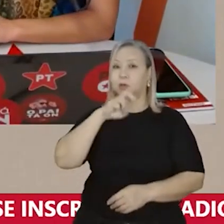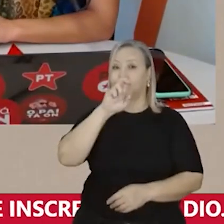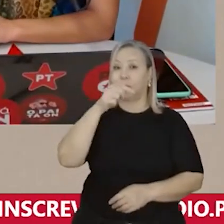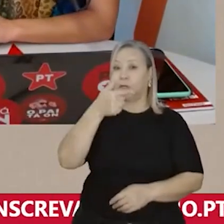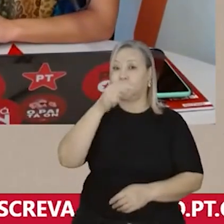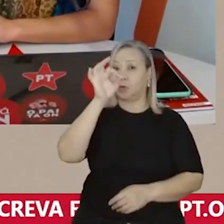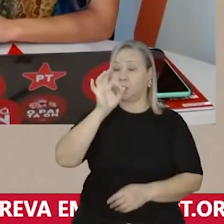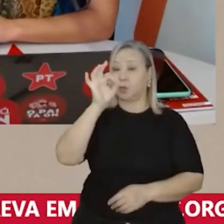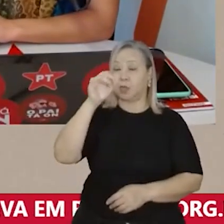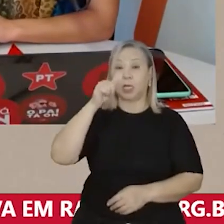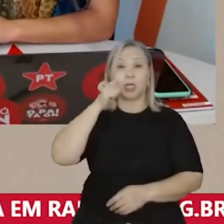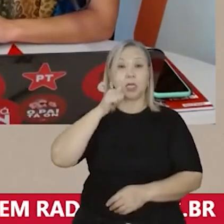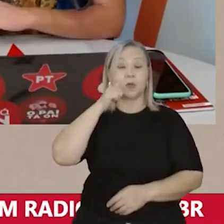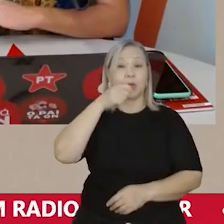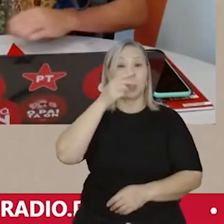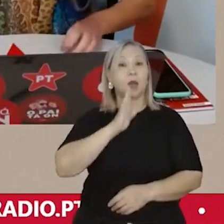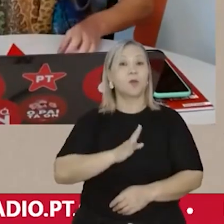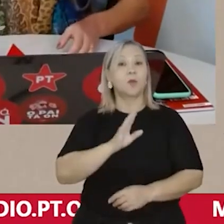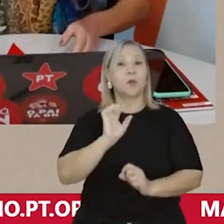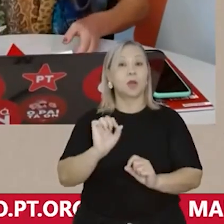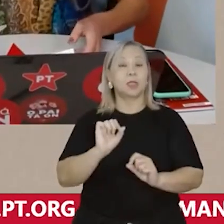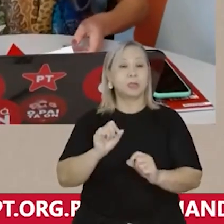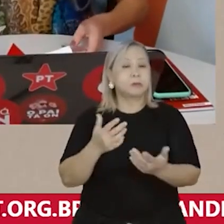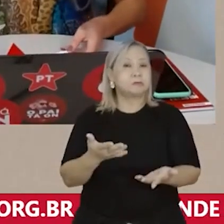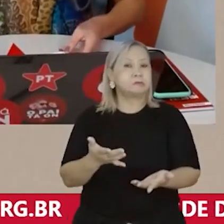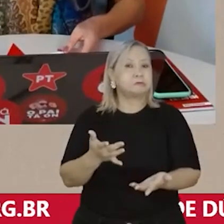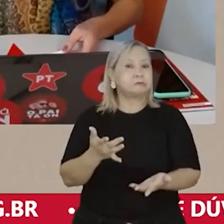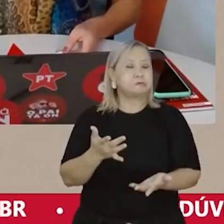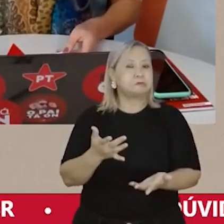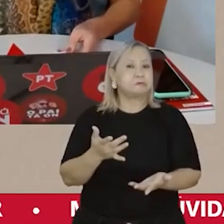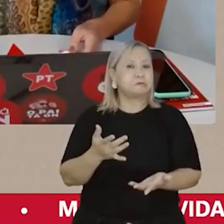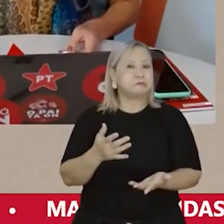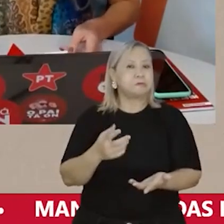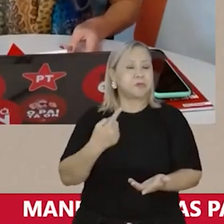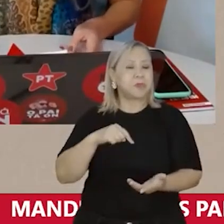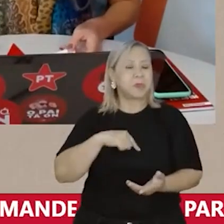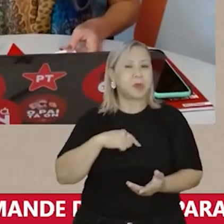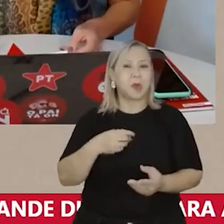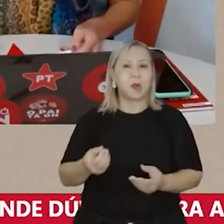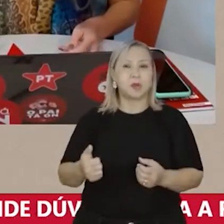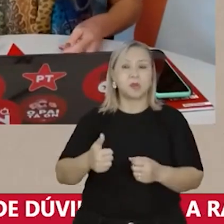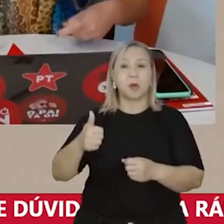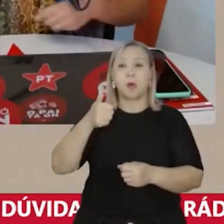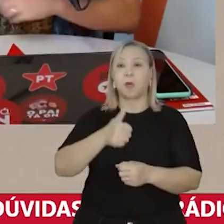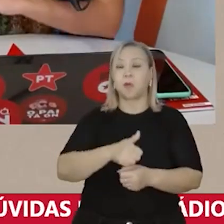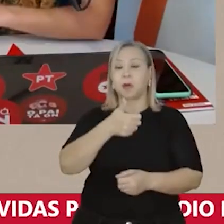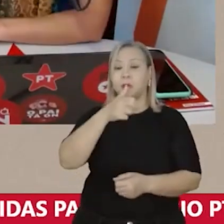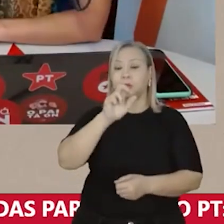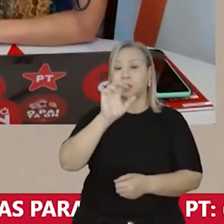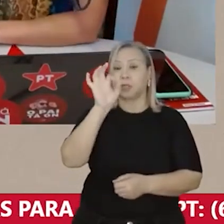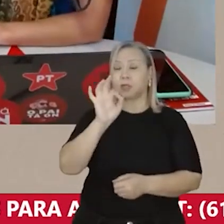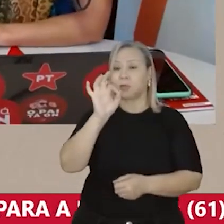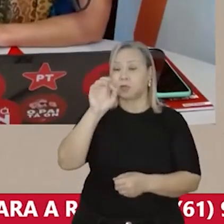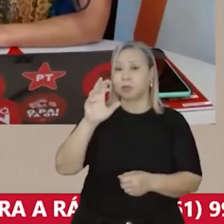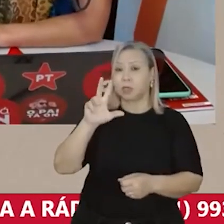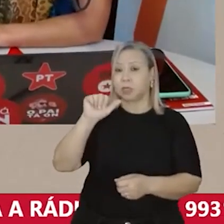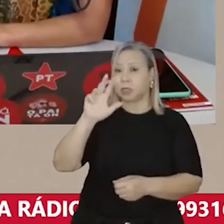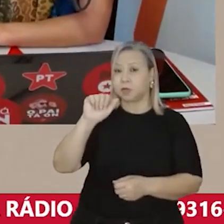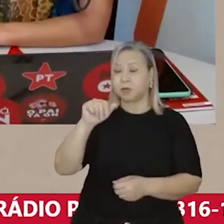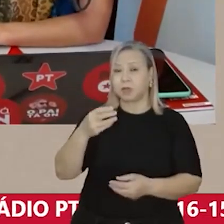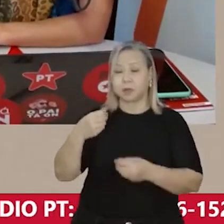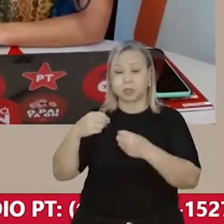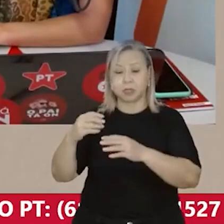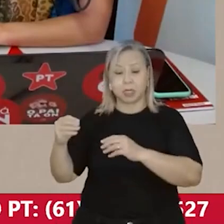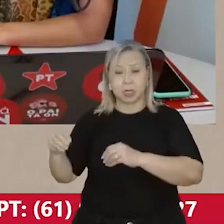52% das mulheres no Brasil, não tem cabimento a gente ocupar 15% das vagas, né? A gente teria que migrar